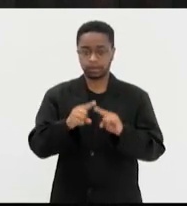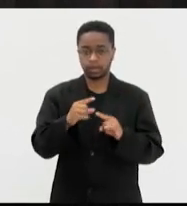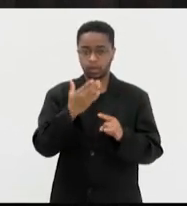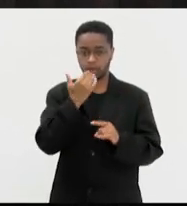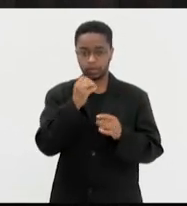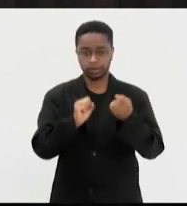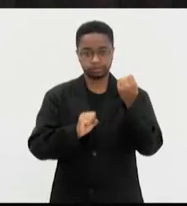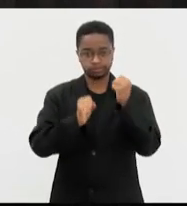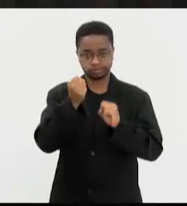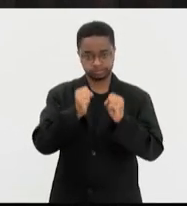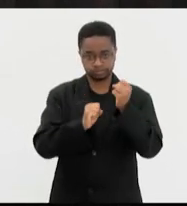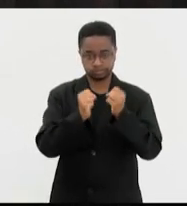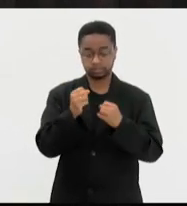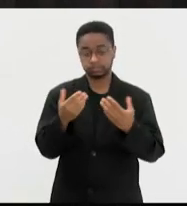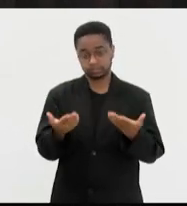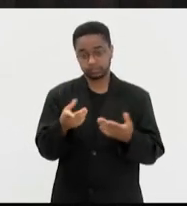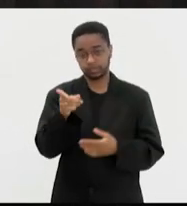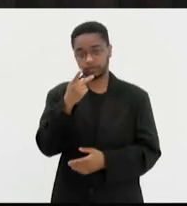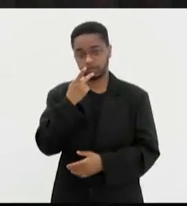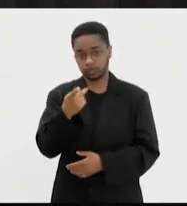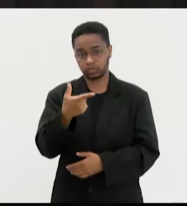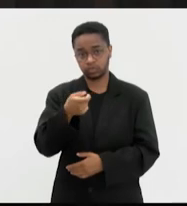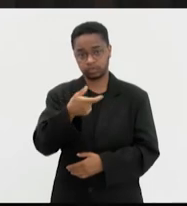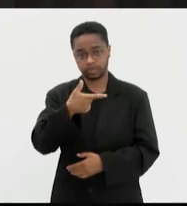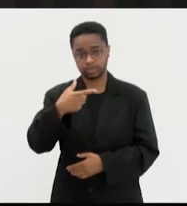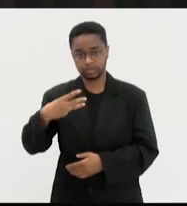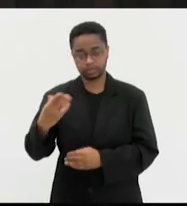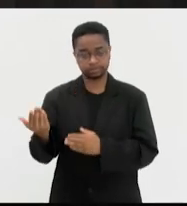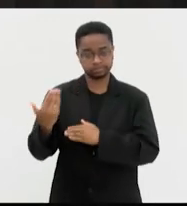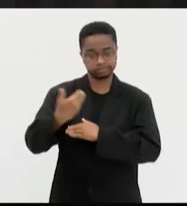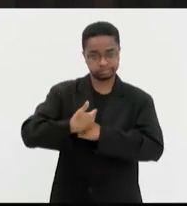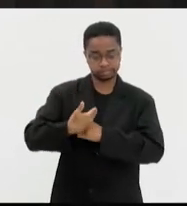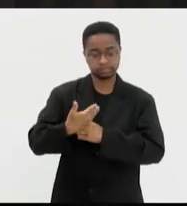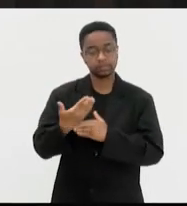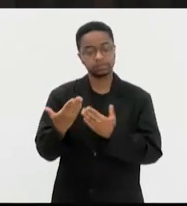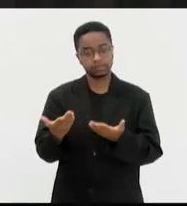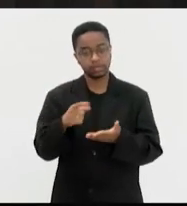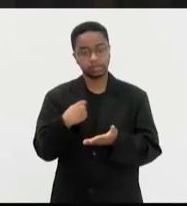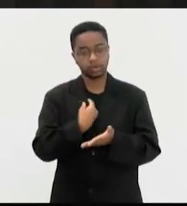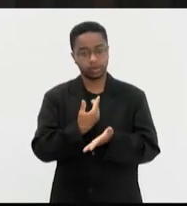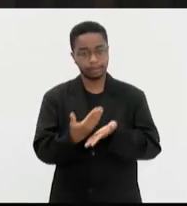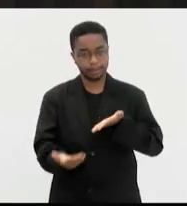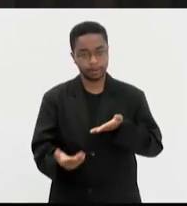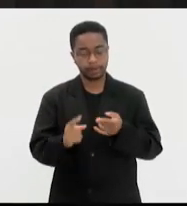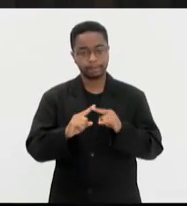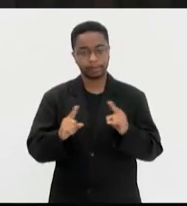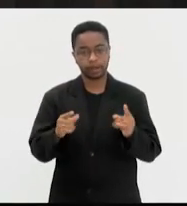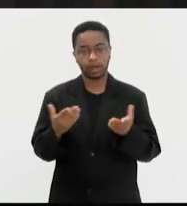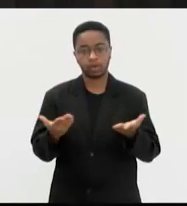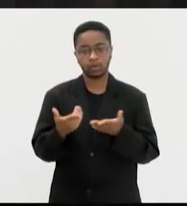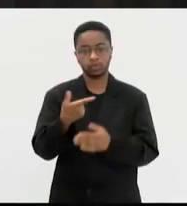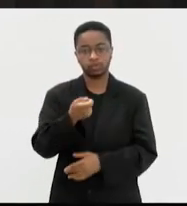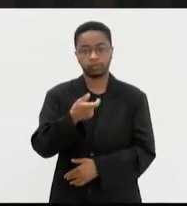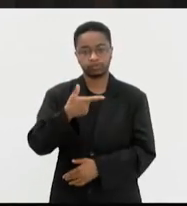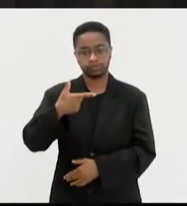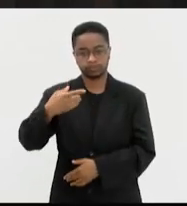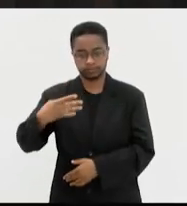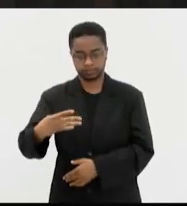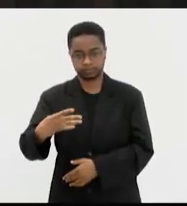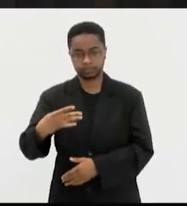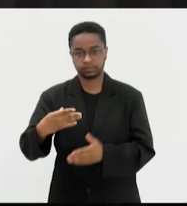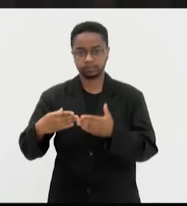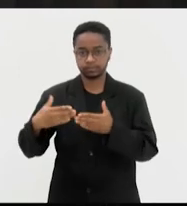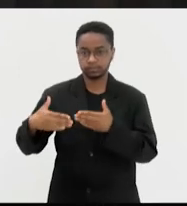falou em 2023 nós fomos derrotado temos que a partir do ano do ano agora de 2024